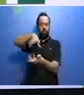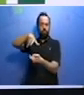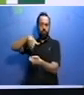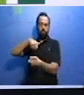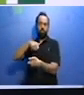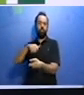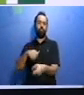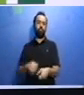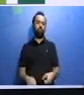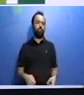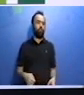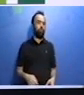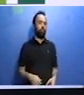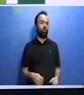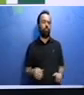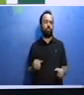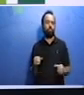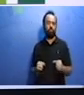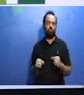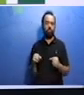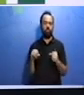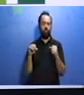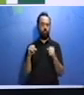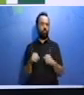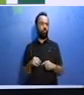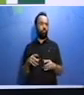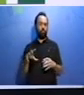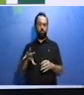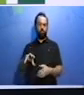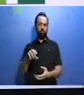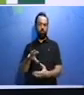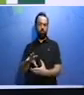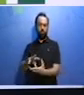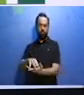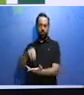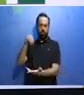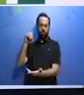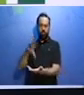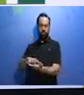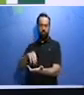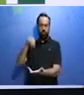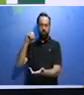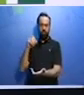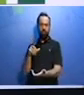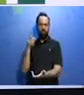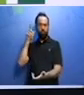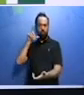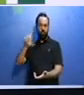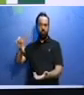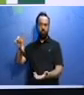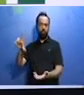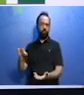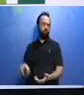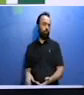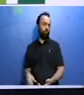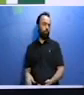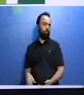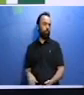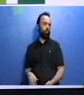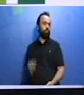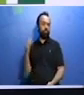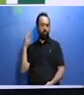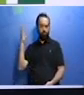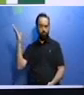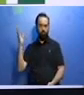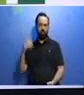indústria considera que podem ser extraídas nas condições econômicas e operacionais existentes. Então, aqui